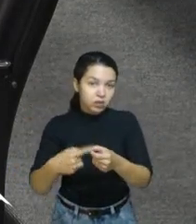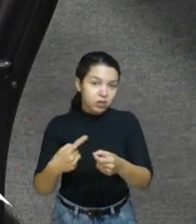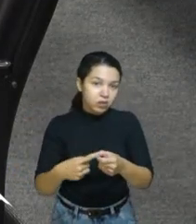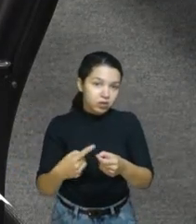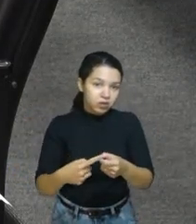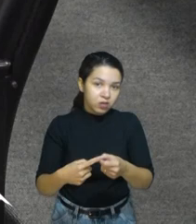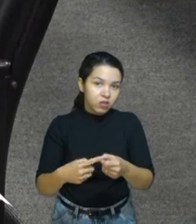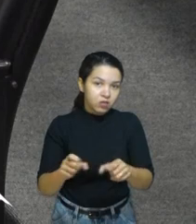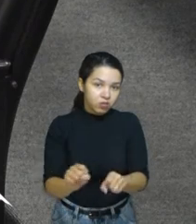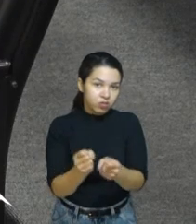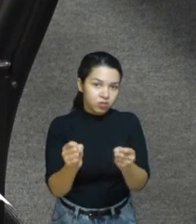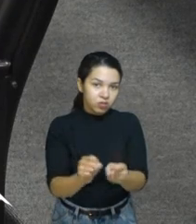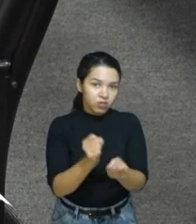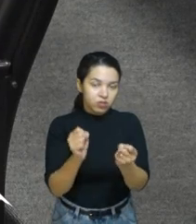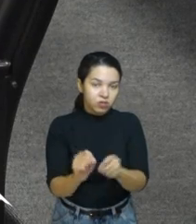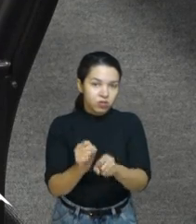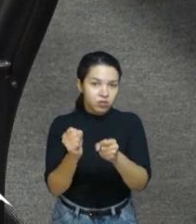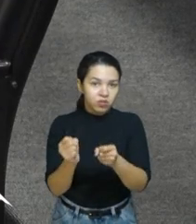foram destruídas. Então,